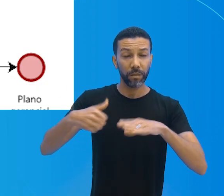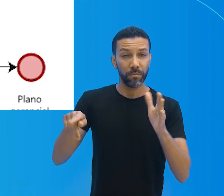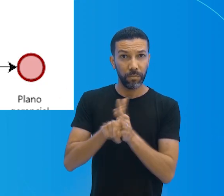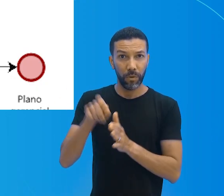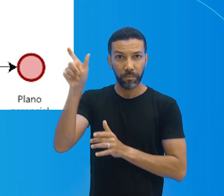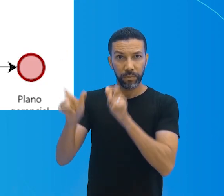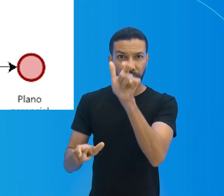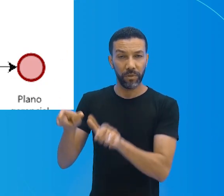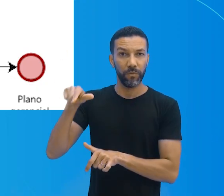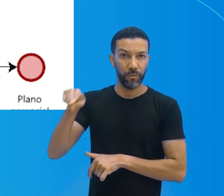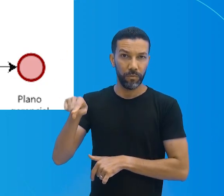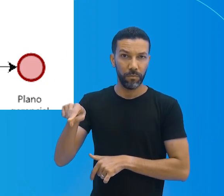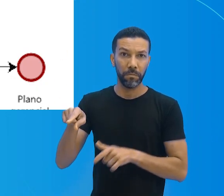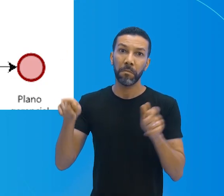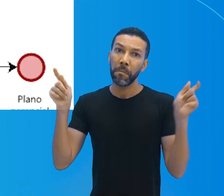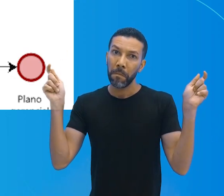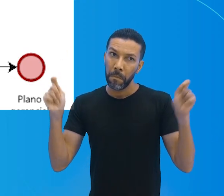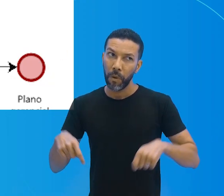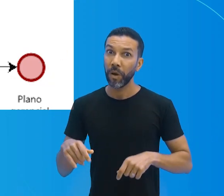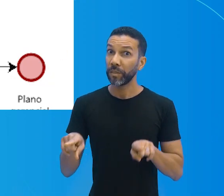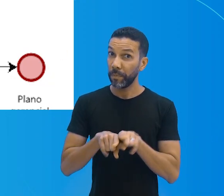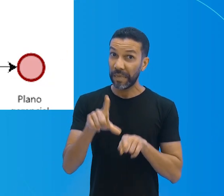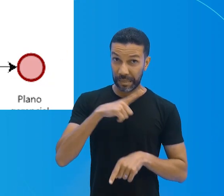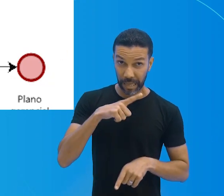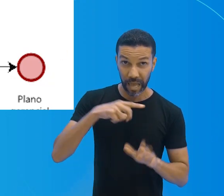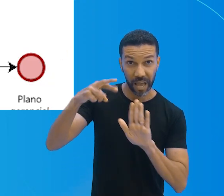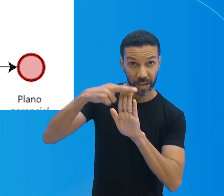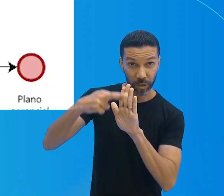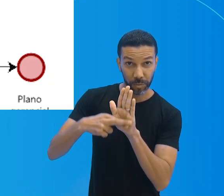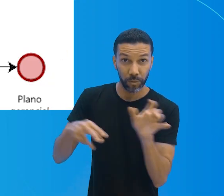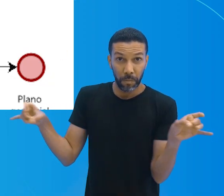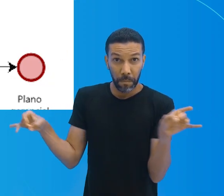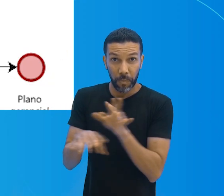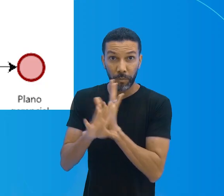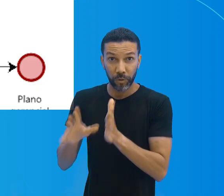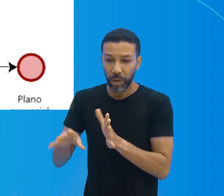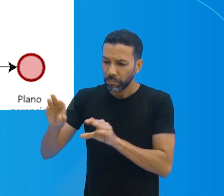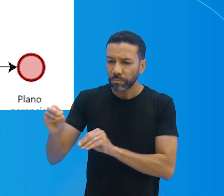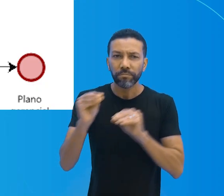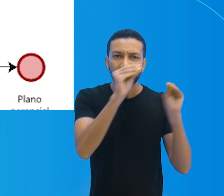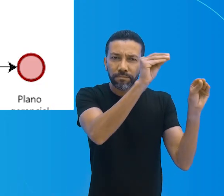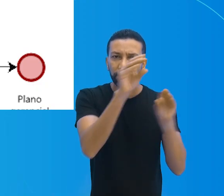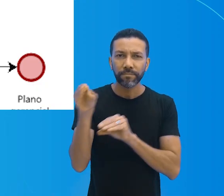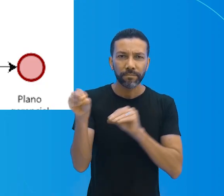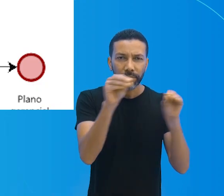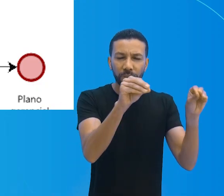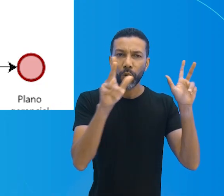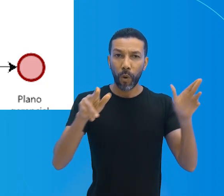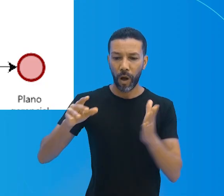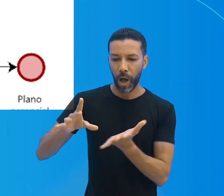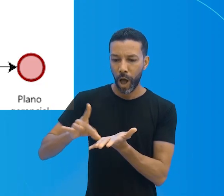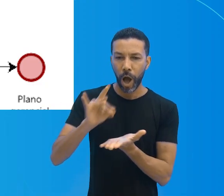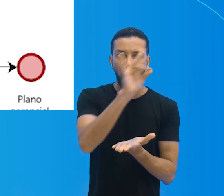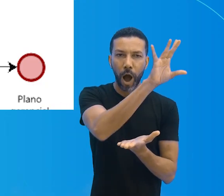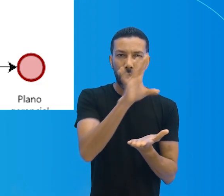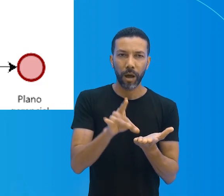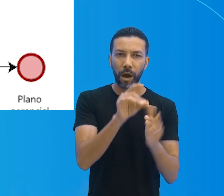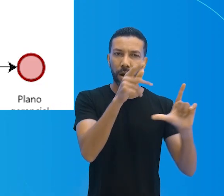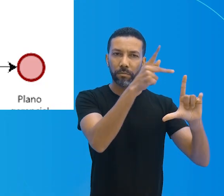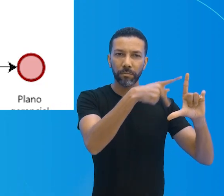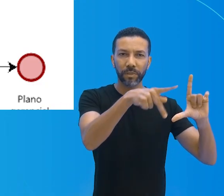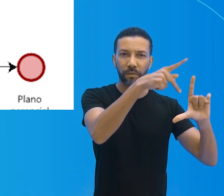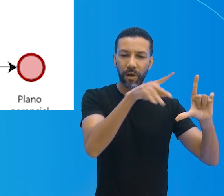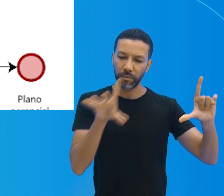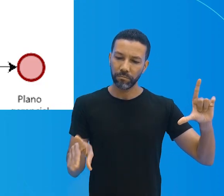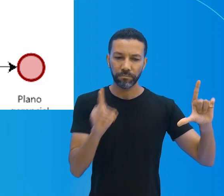Pode-se também se apropriar como sugestão das competências que estão no regimento. Então, quais são as competências da sua unidade? Quais